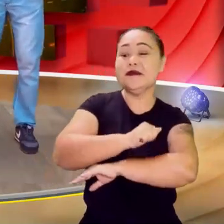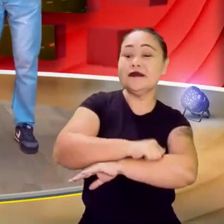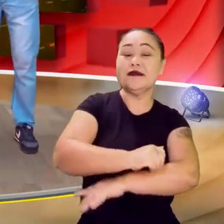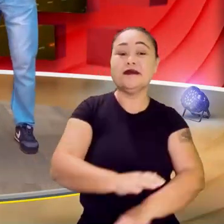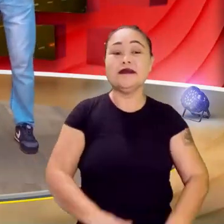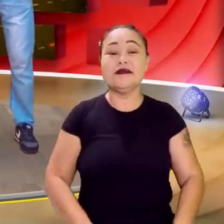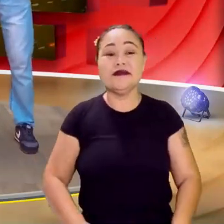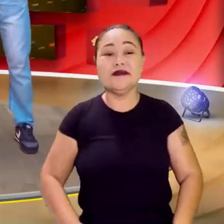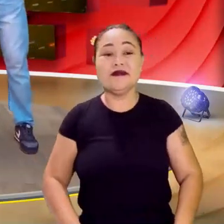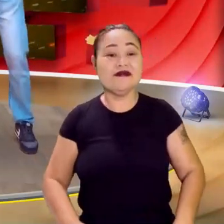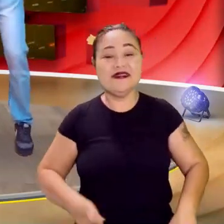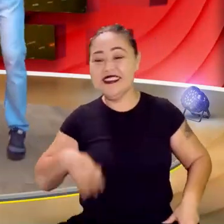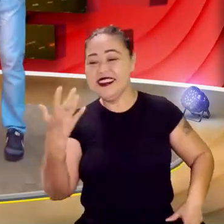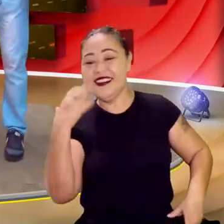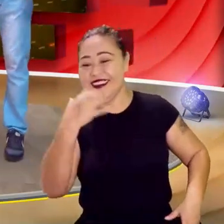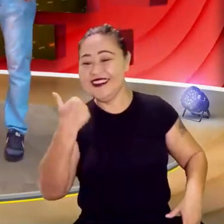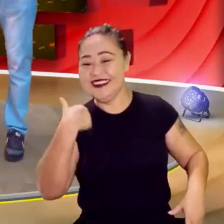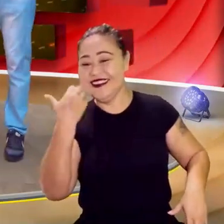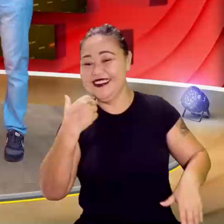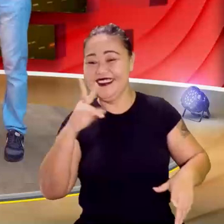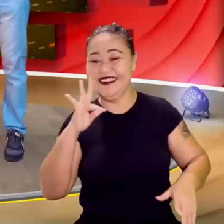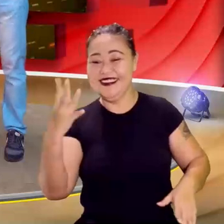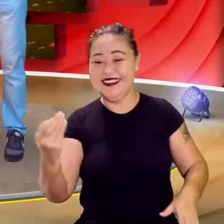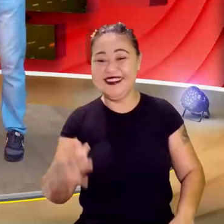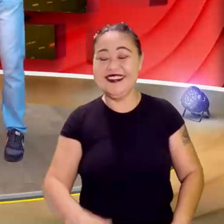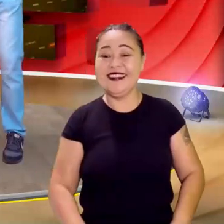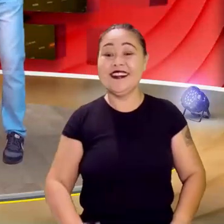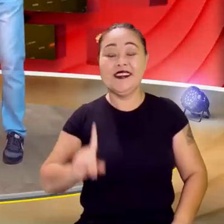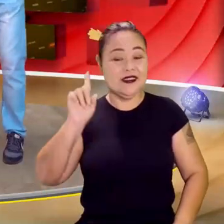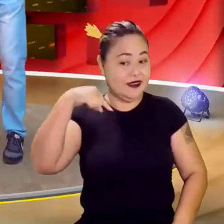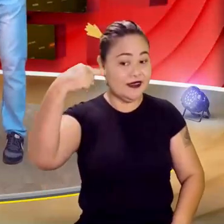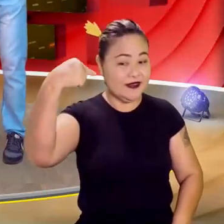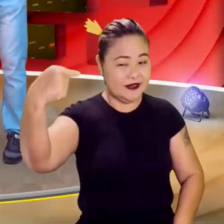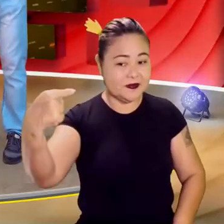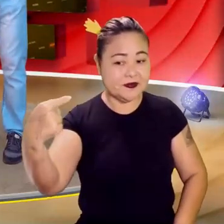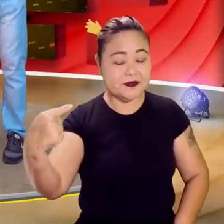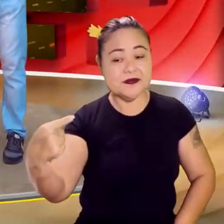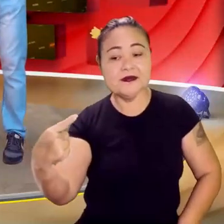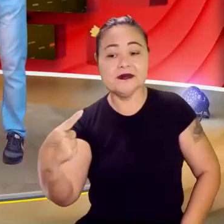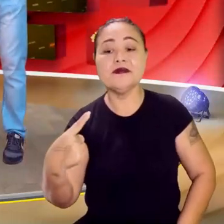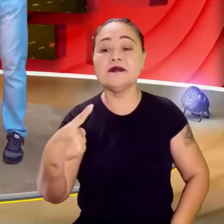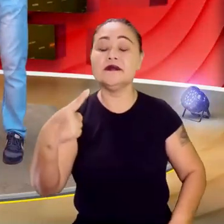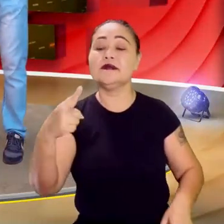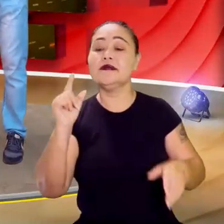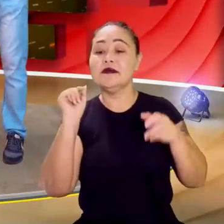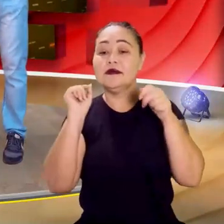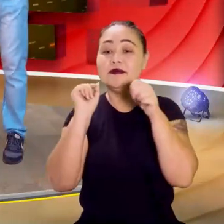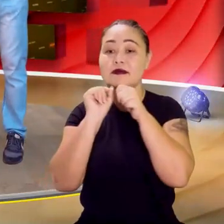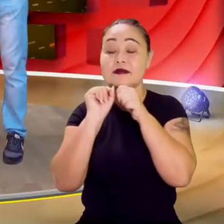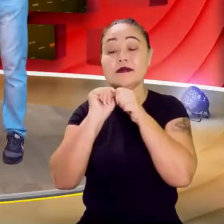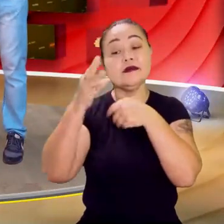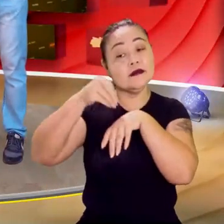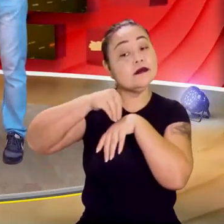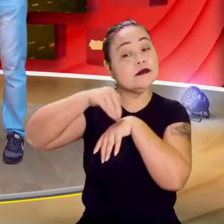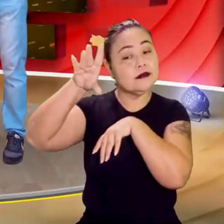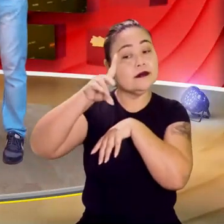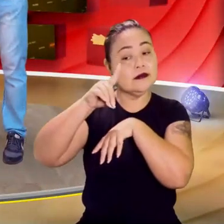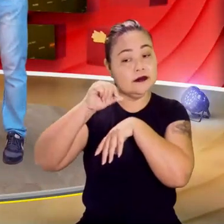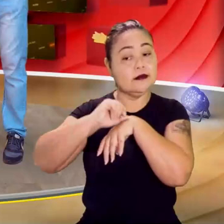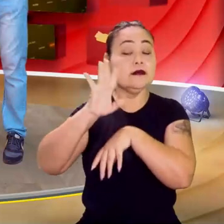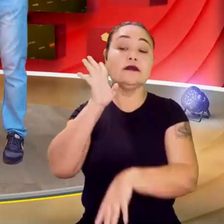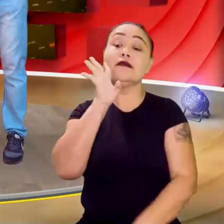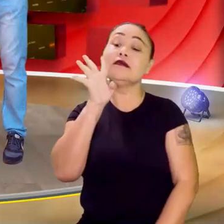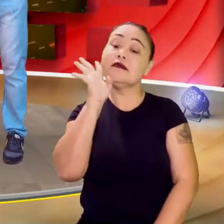Para. Aí a gente já empolga, já quer cantar é toda, né? E depois, só depois que nós fizermos, eu vou deixar uma dica para vocês